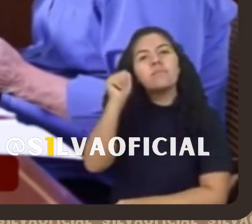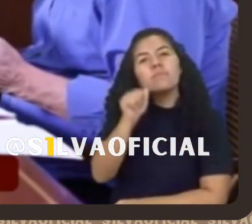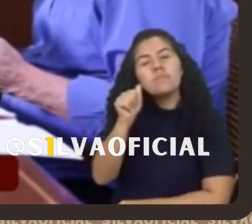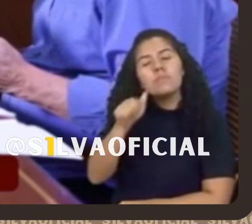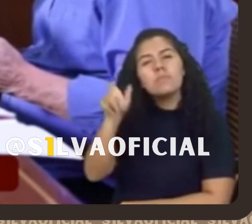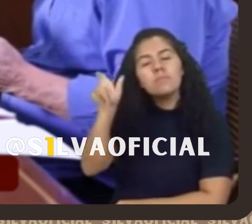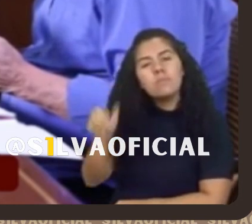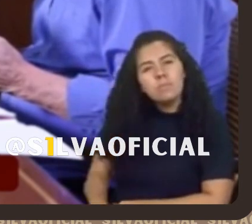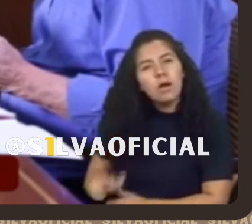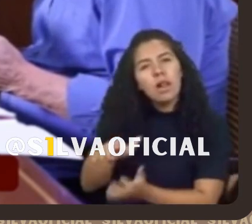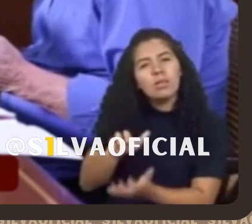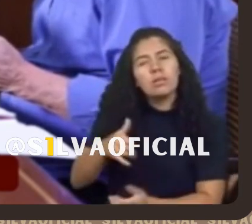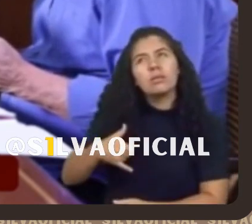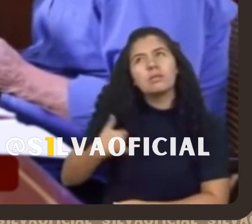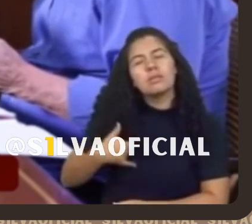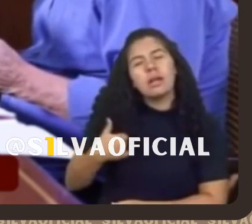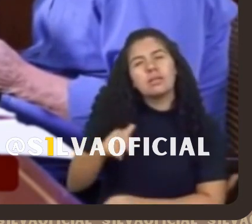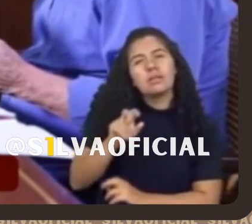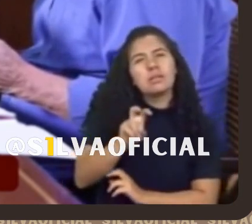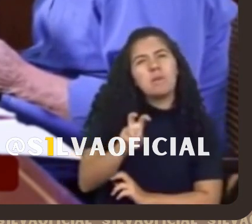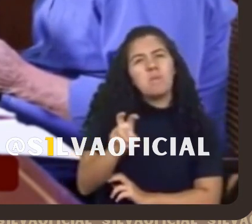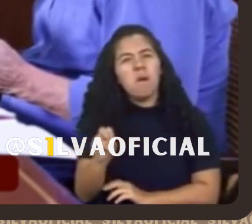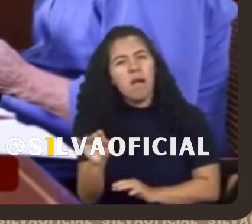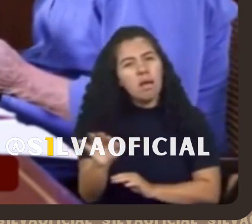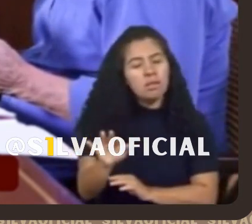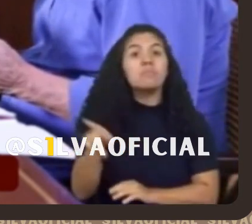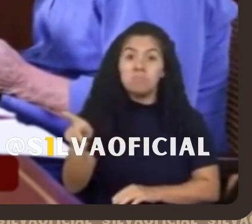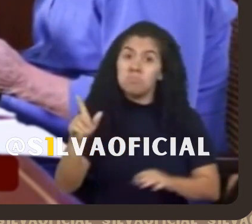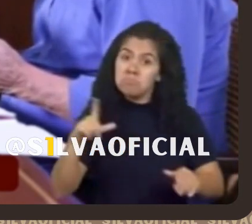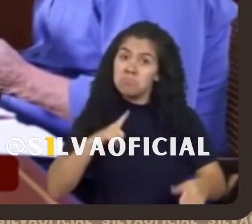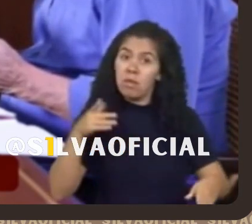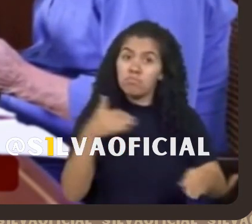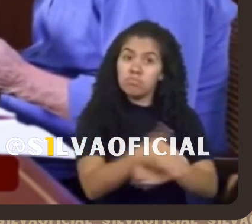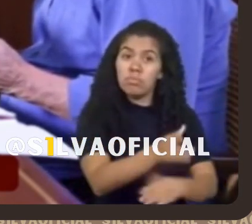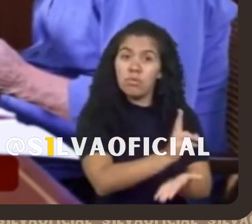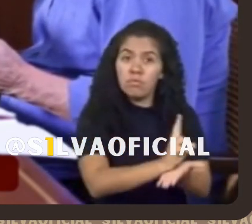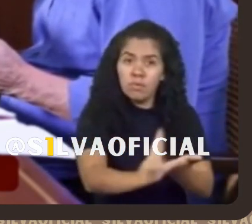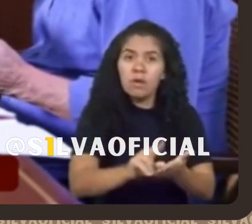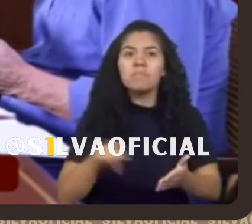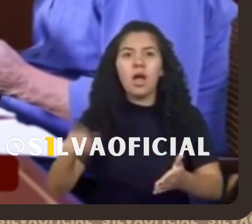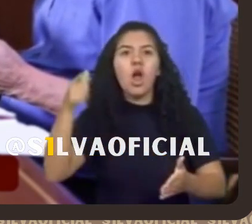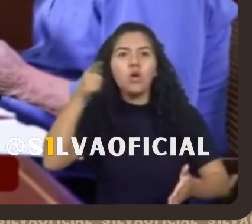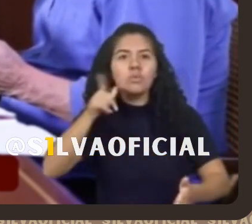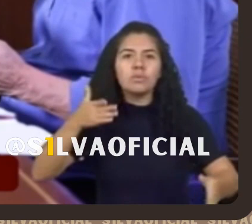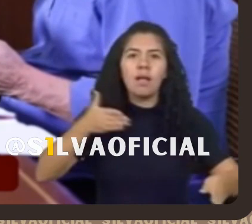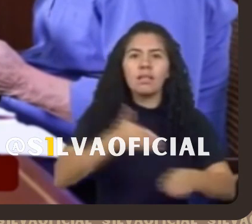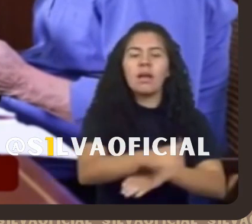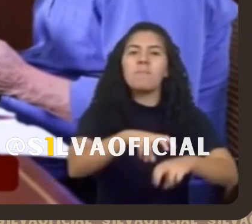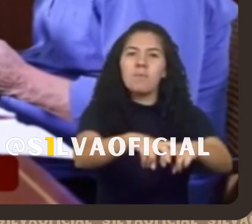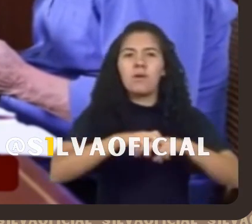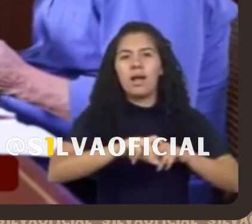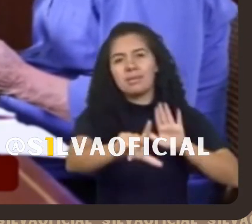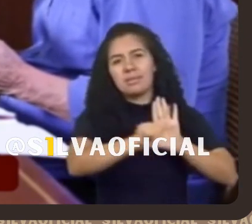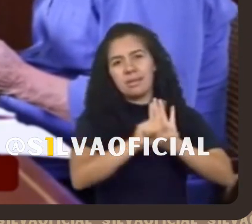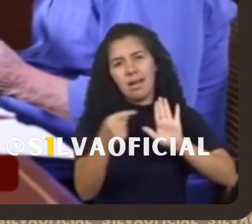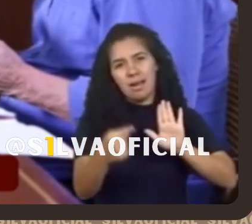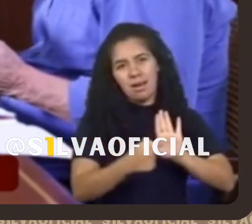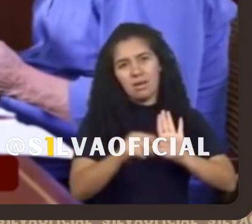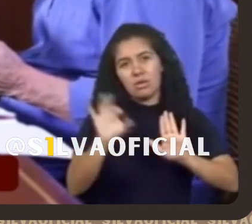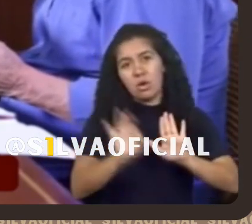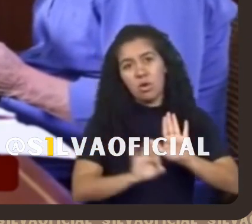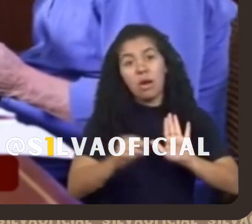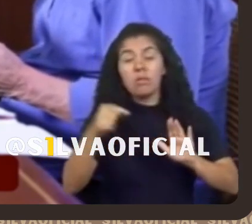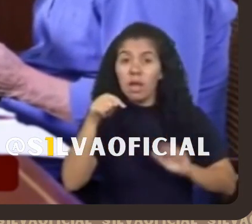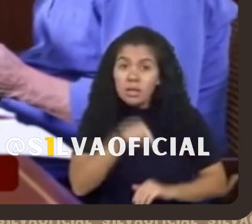quase 50 e tantos anos e tava na universidade e entrou também pela lei de cotas na universidade ou seja são exemplos como esse que mostram a